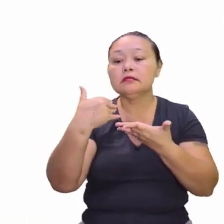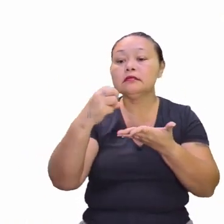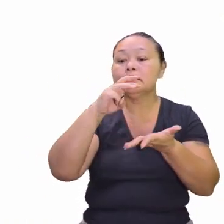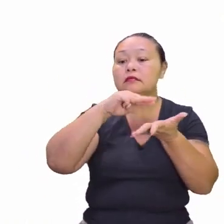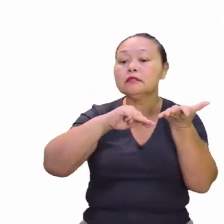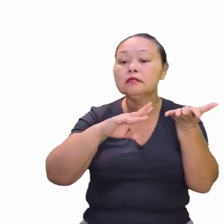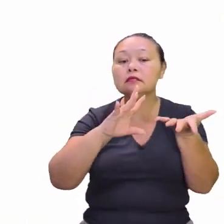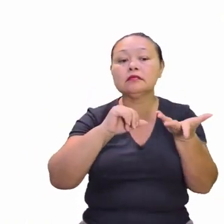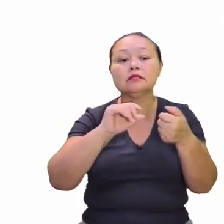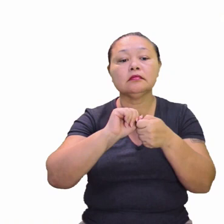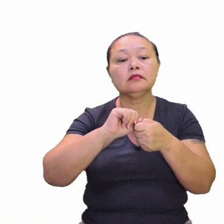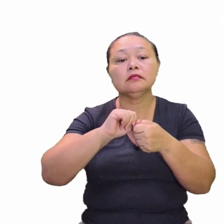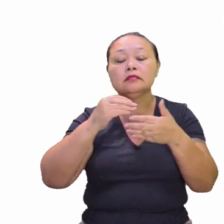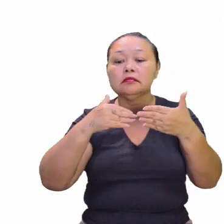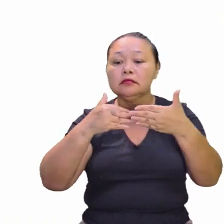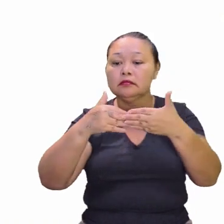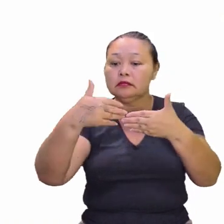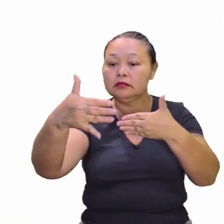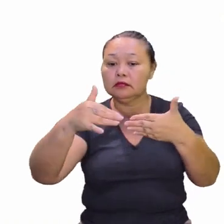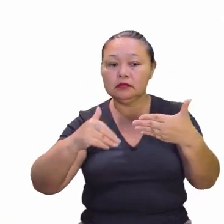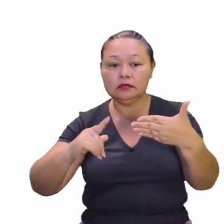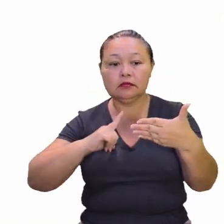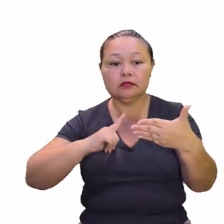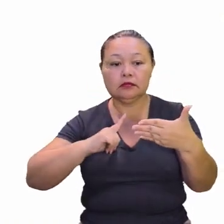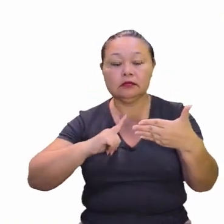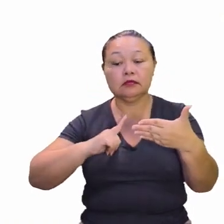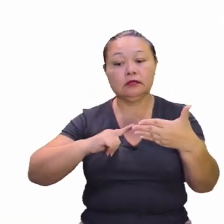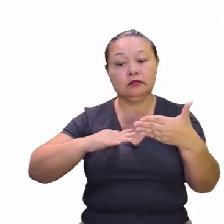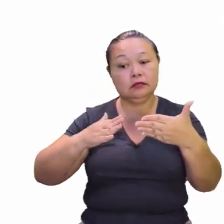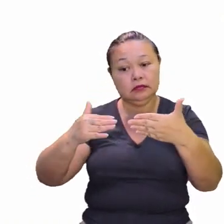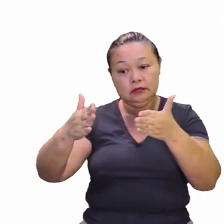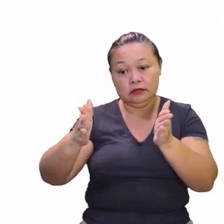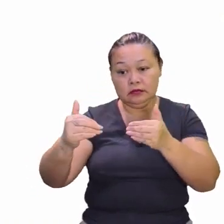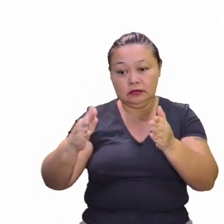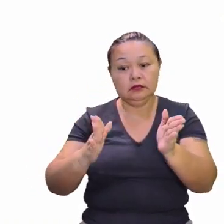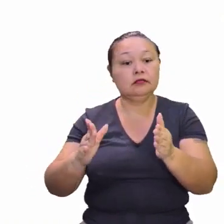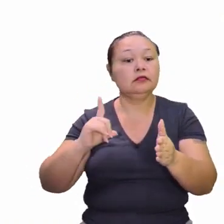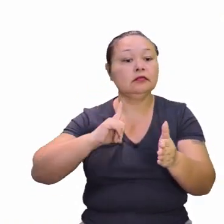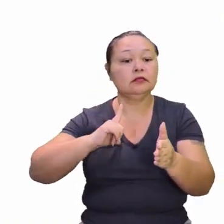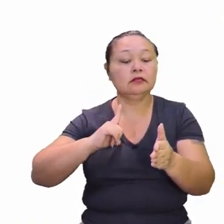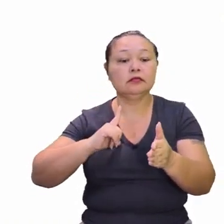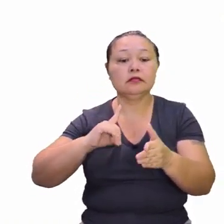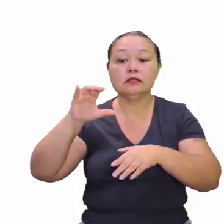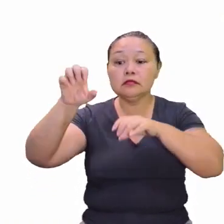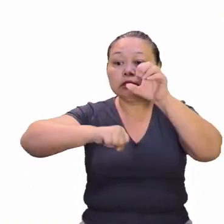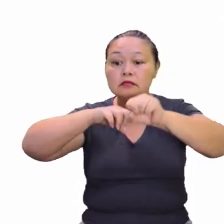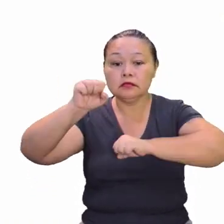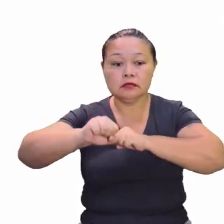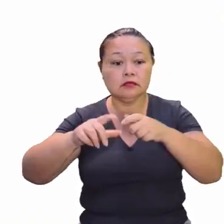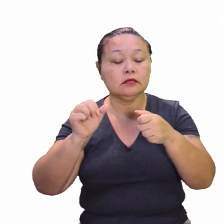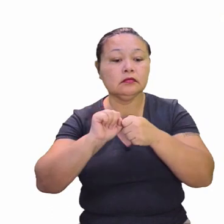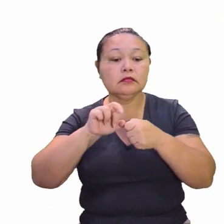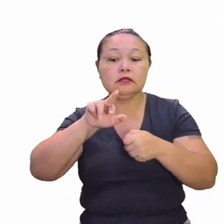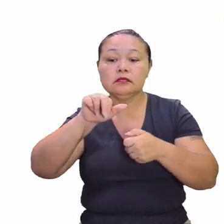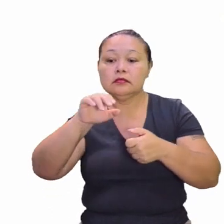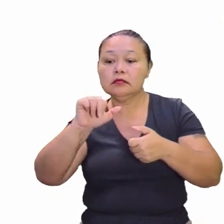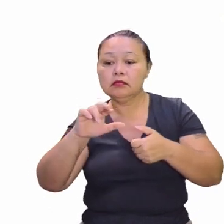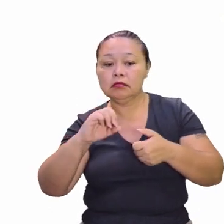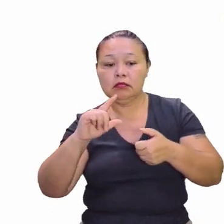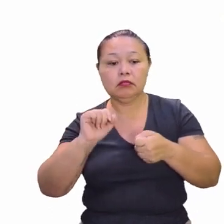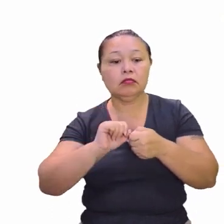pelo modelo A. Semi-extensivo? D. Semi-intensivo? C. Predatório?